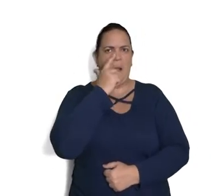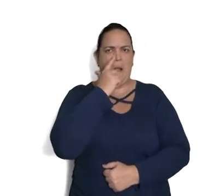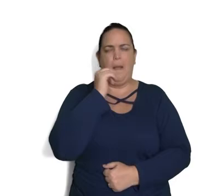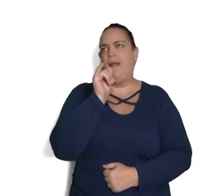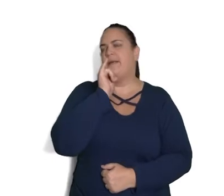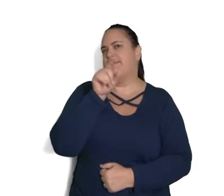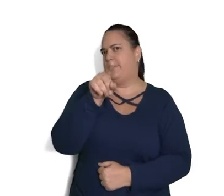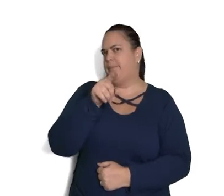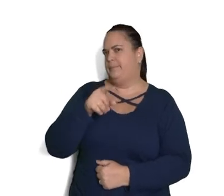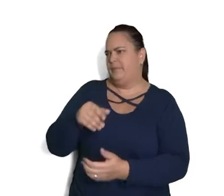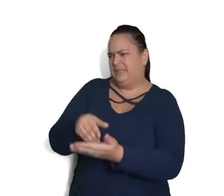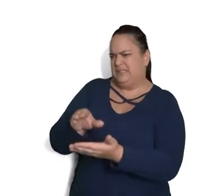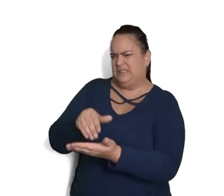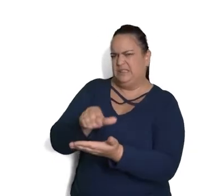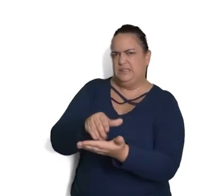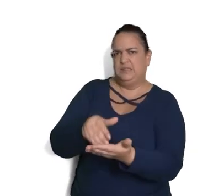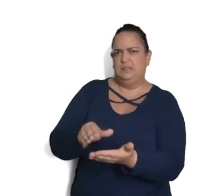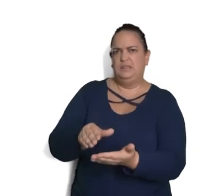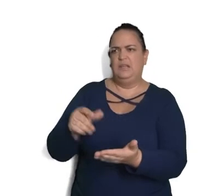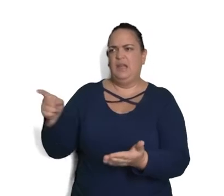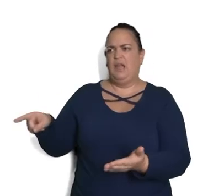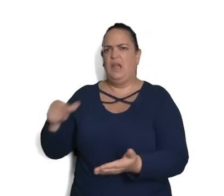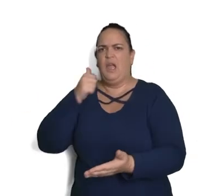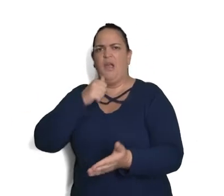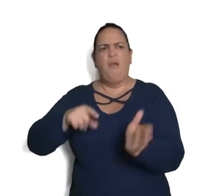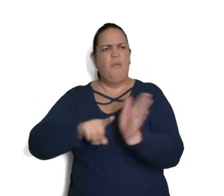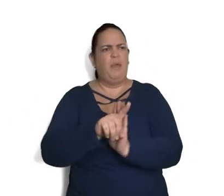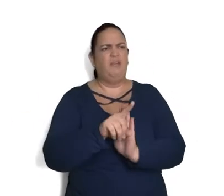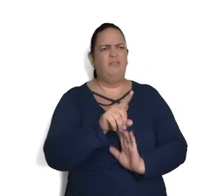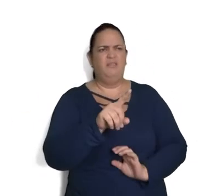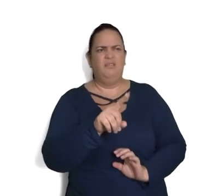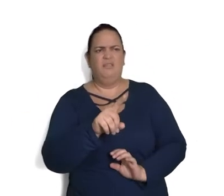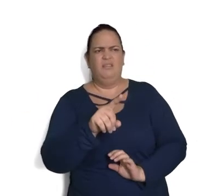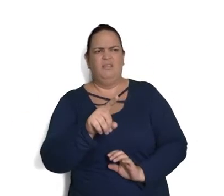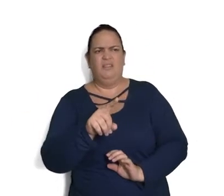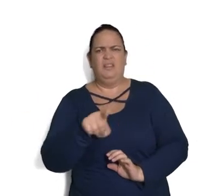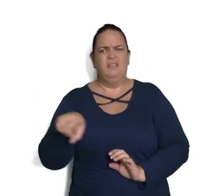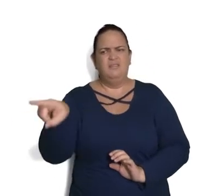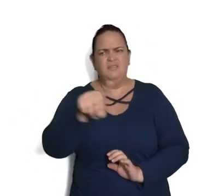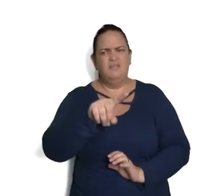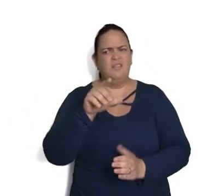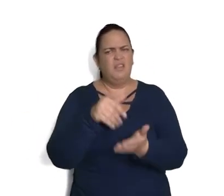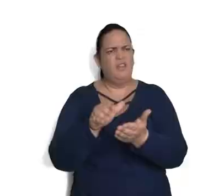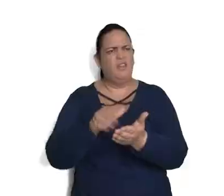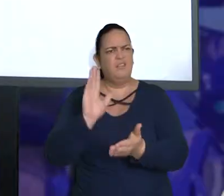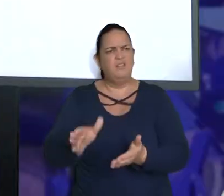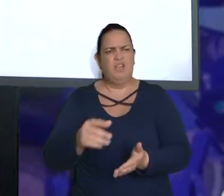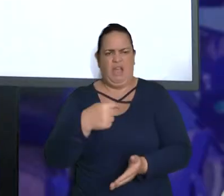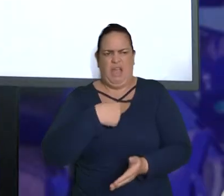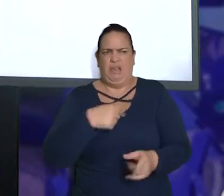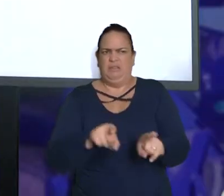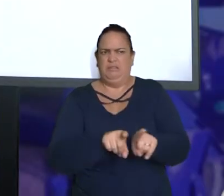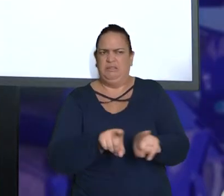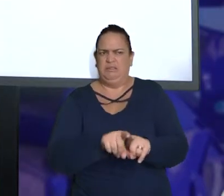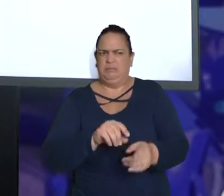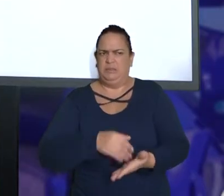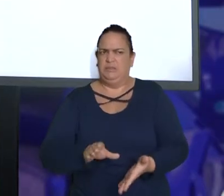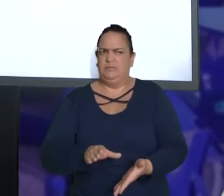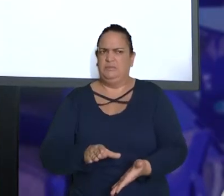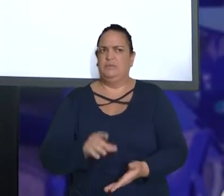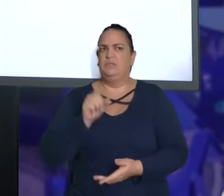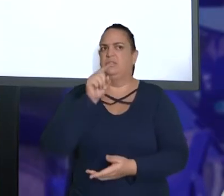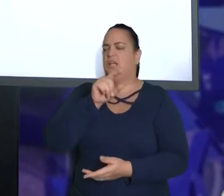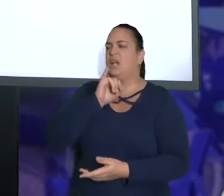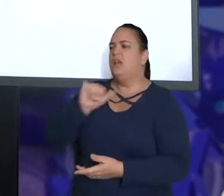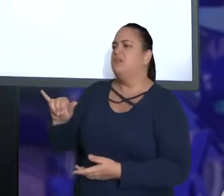demitiu alguns, mas será que eu tenho chance de ser demitida? E ele vai dizer que ele não sabe. Isso reforça o caráter da